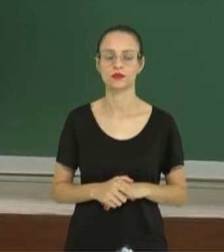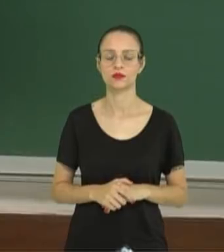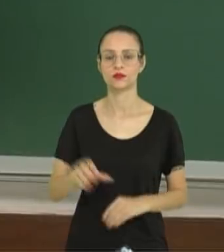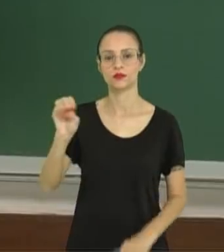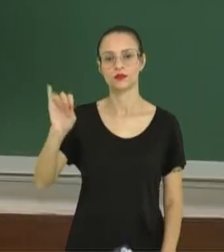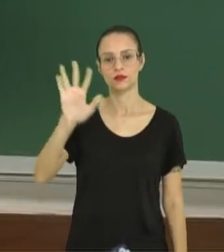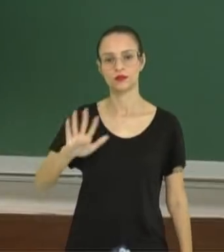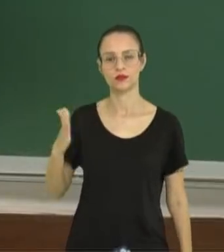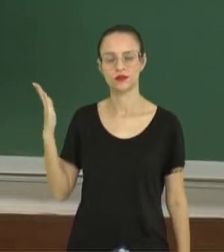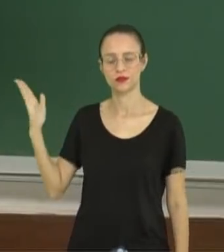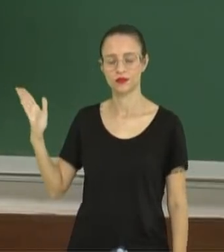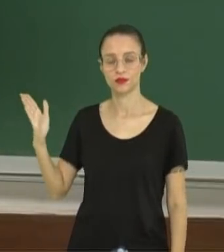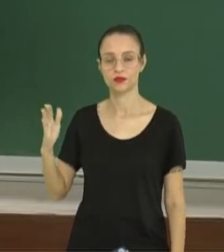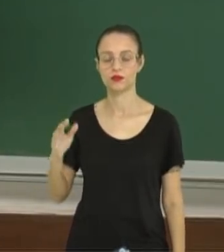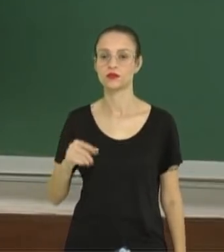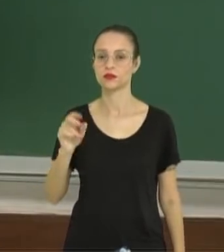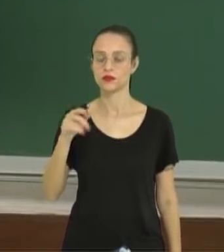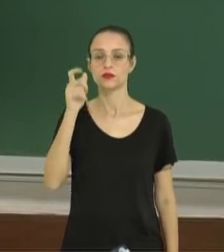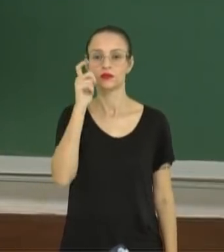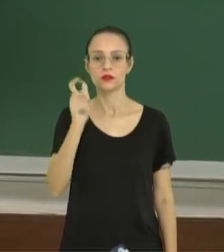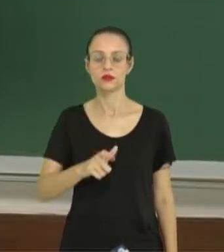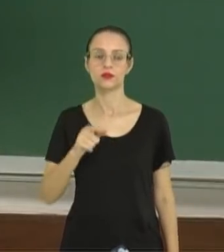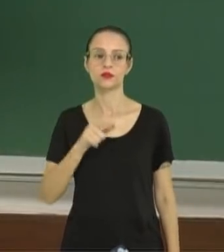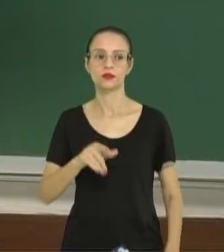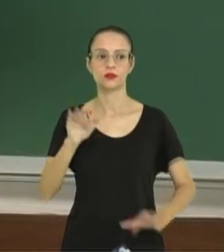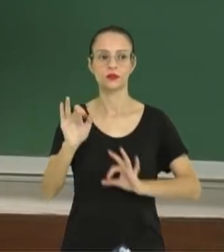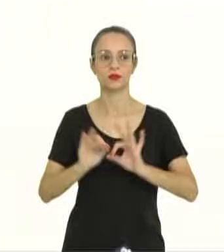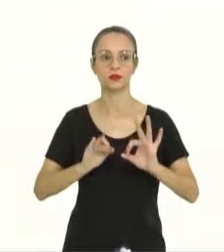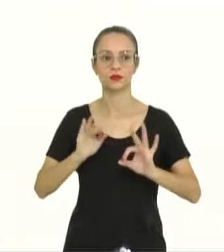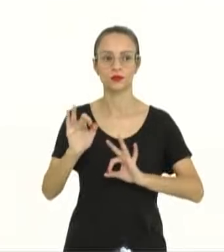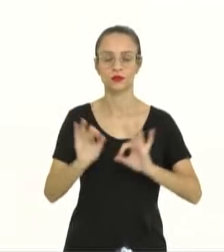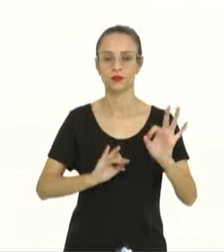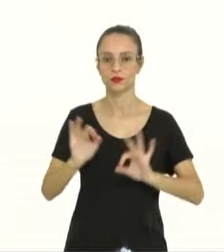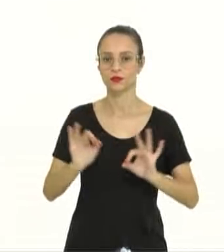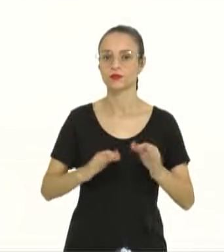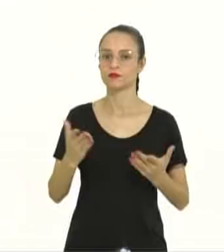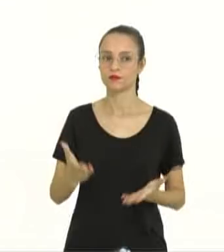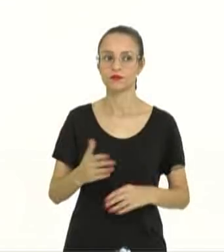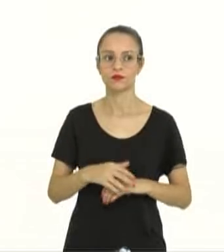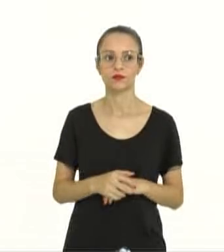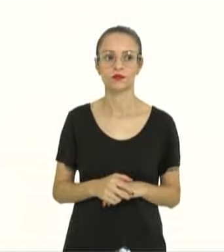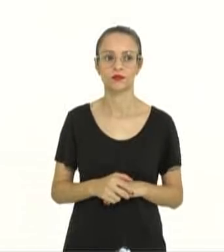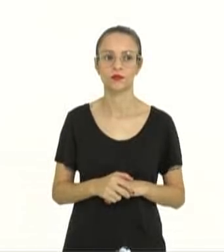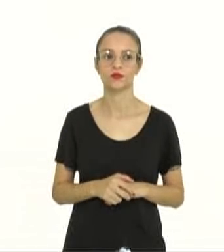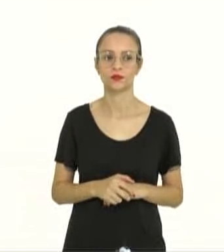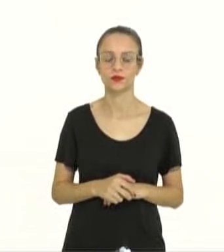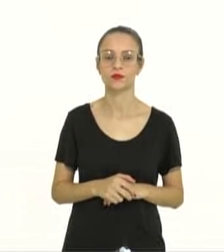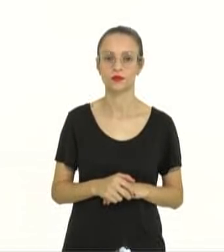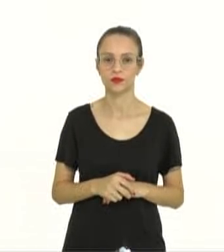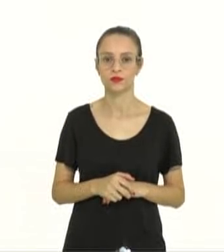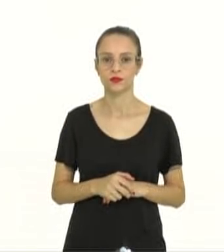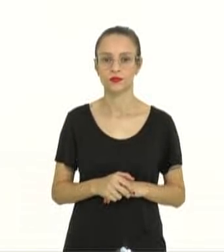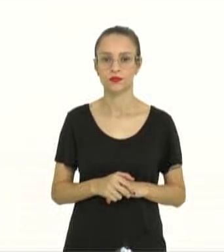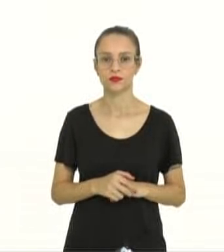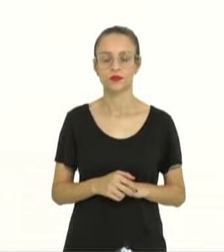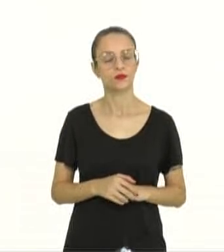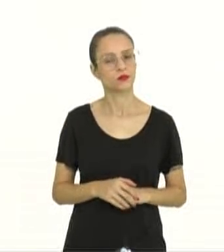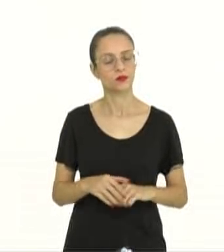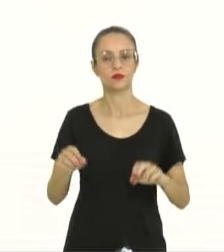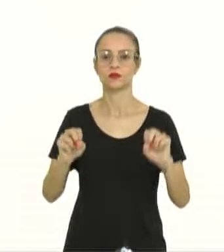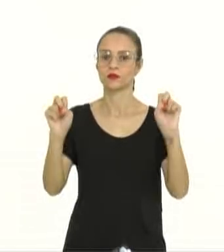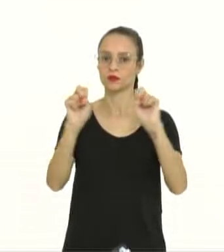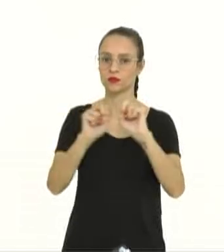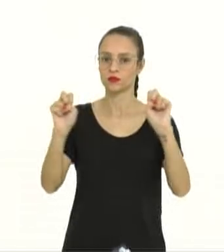de um feudo, é muito interessante essa organização aqui. É até guardadas as devidas proporções, um